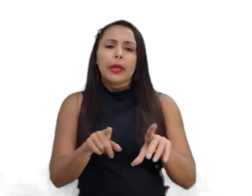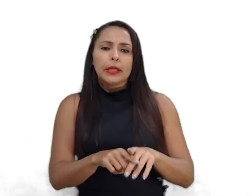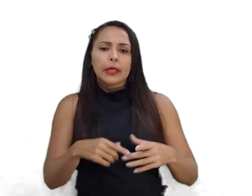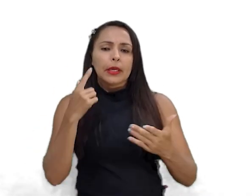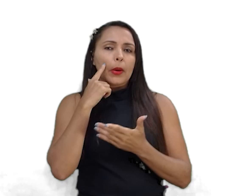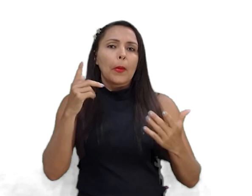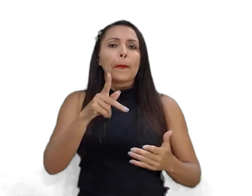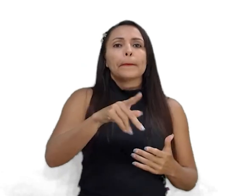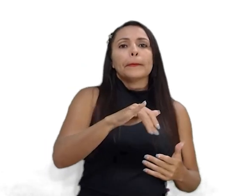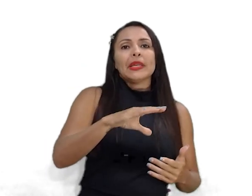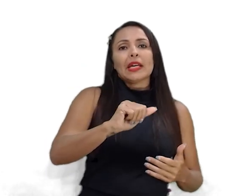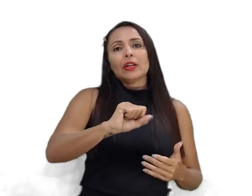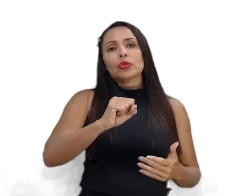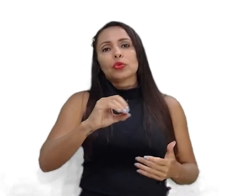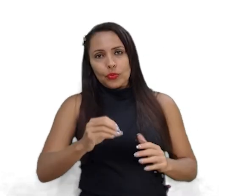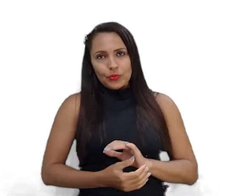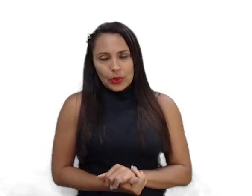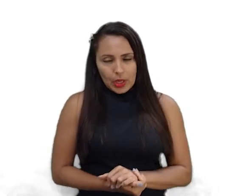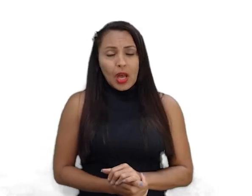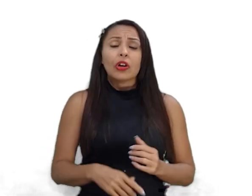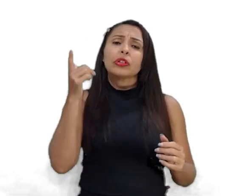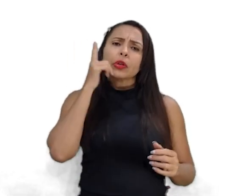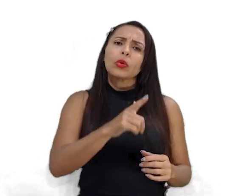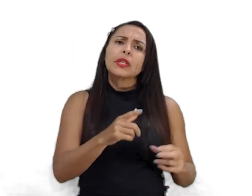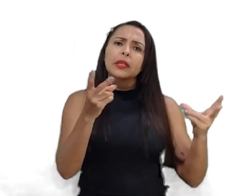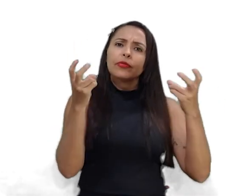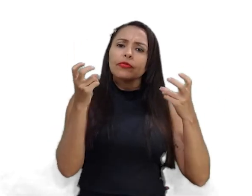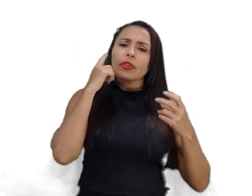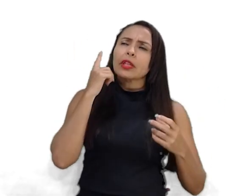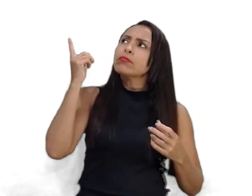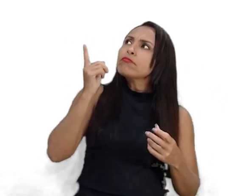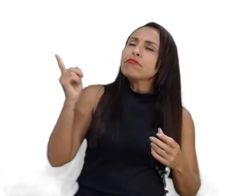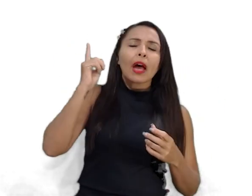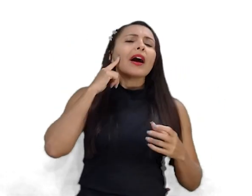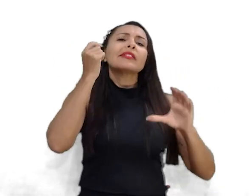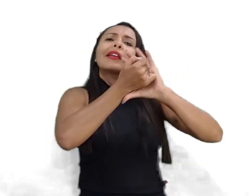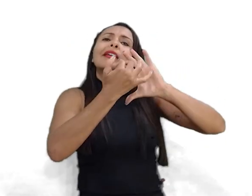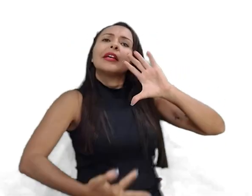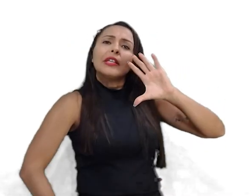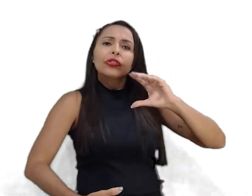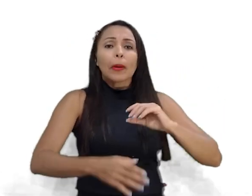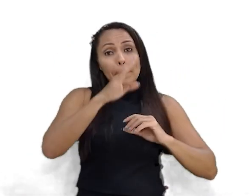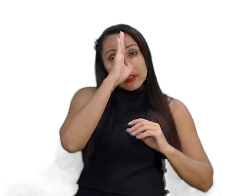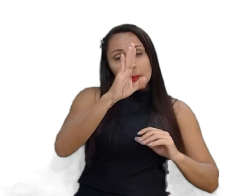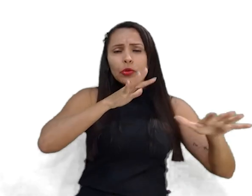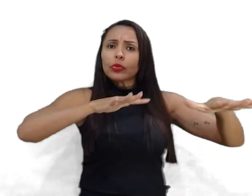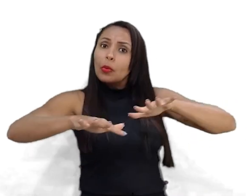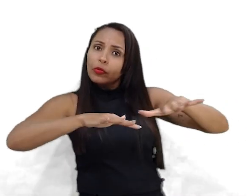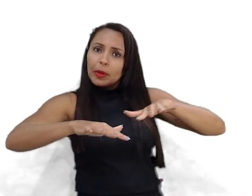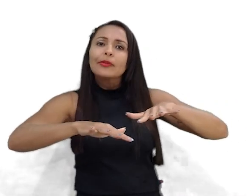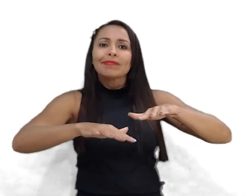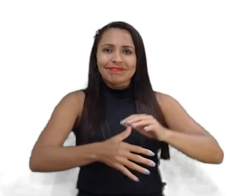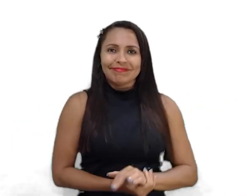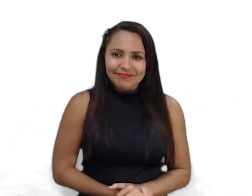Picasso. A gente consegue ver nesse quadro as principais características desse movimento,